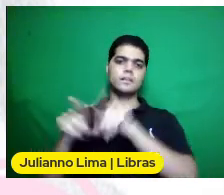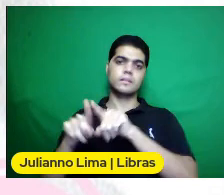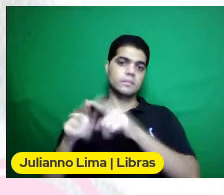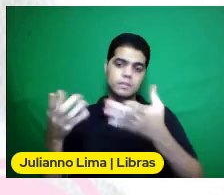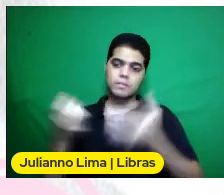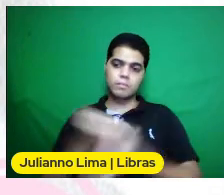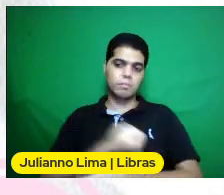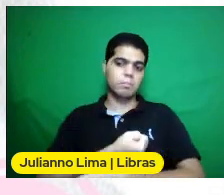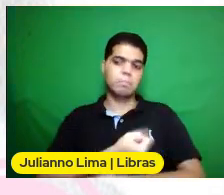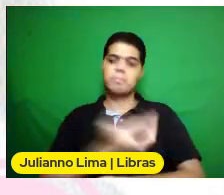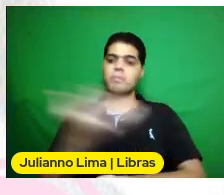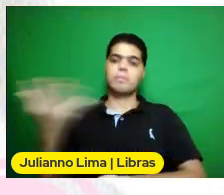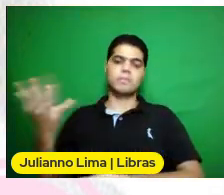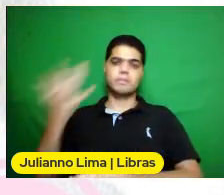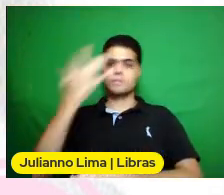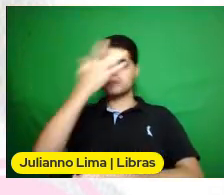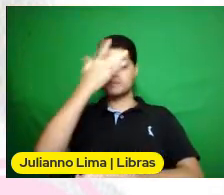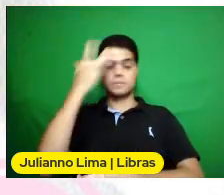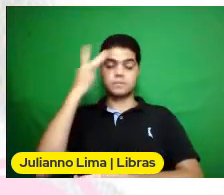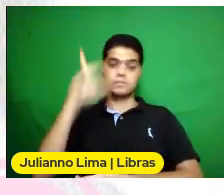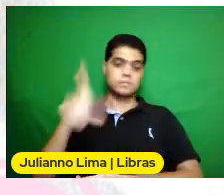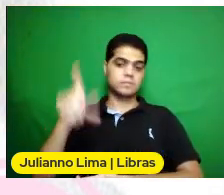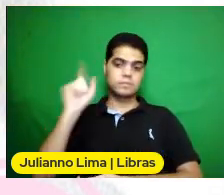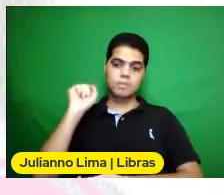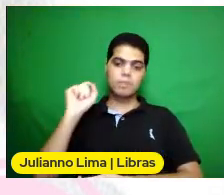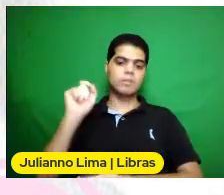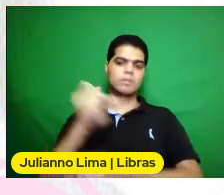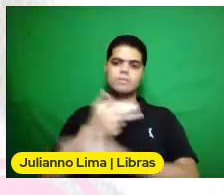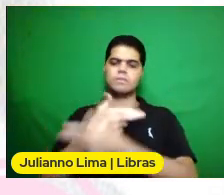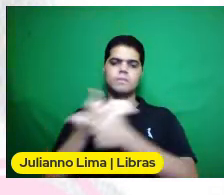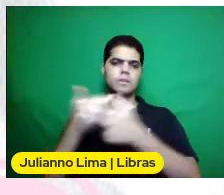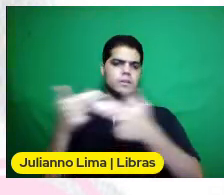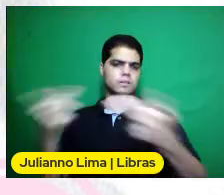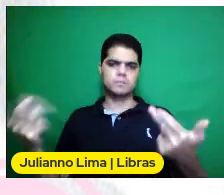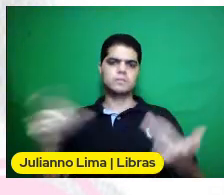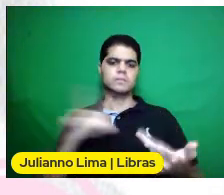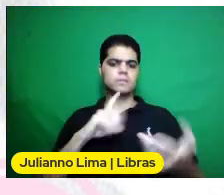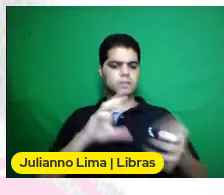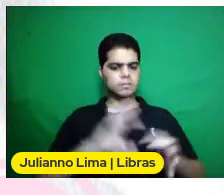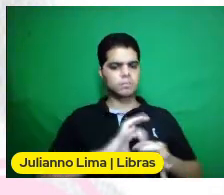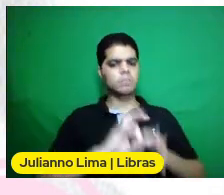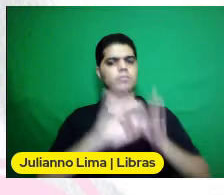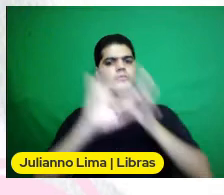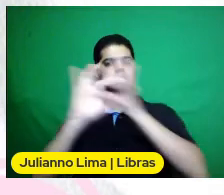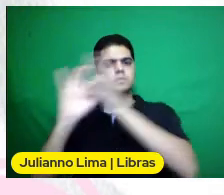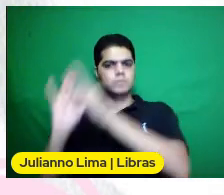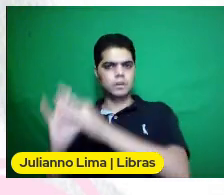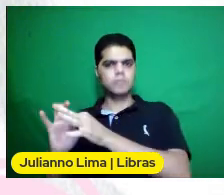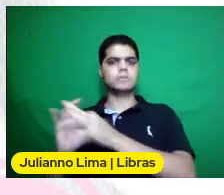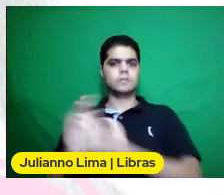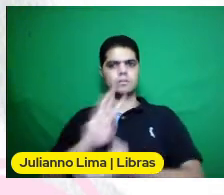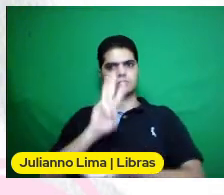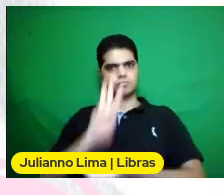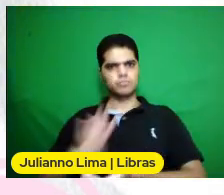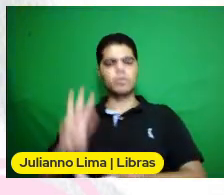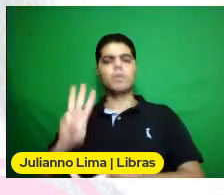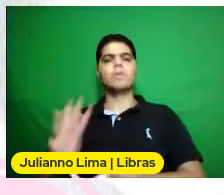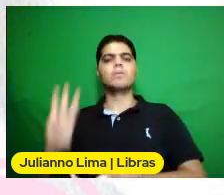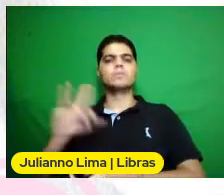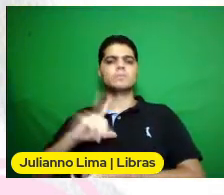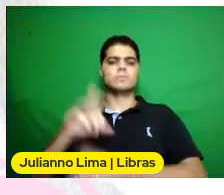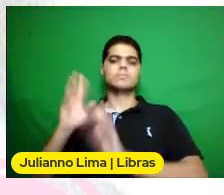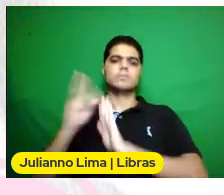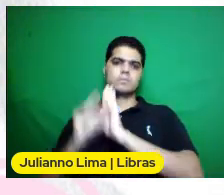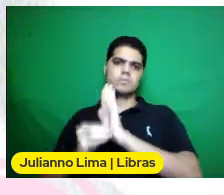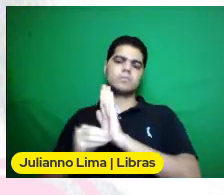de pessoas, então é uma escolha lógica chegar também nos streamers, né? Já que é o consumo de